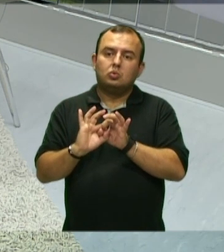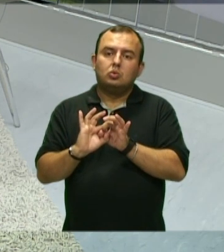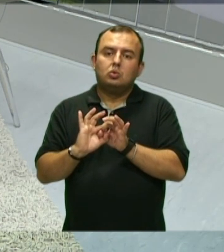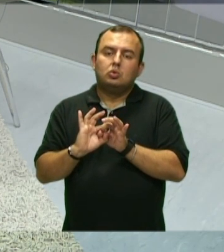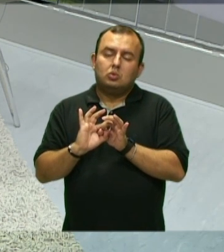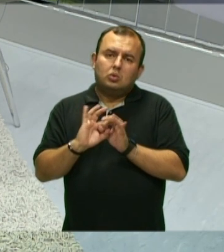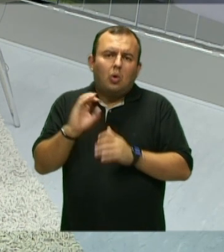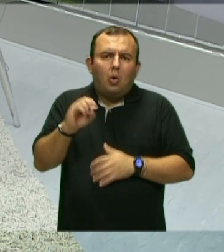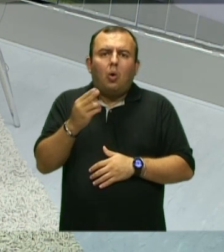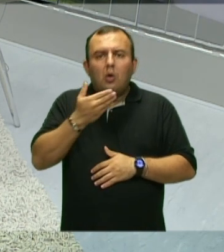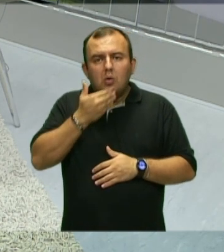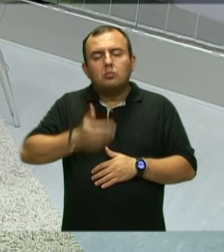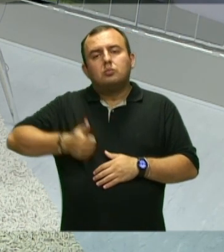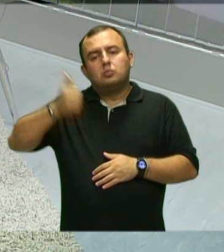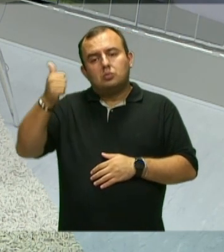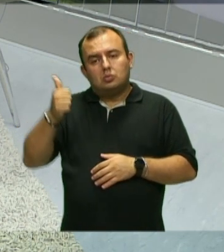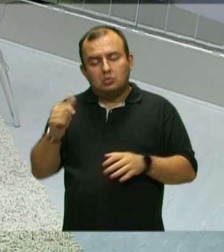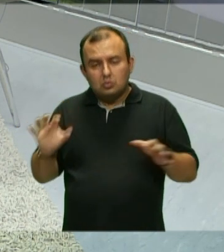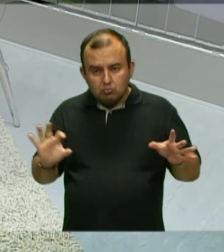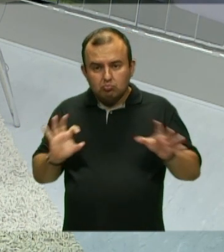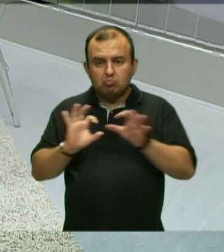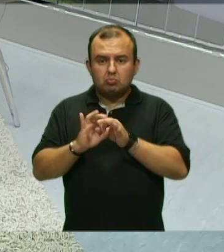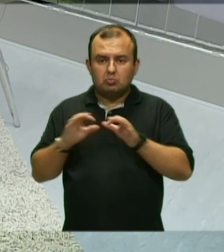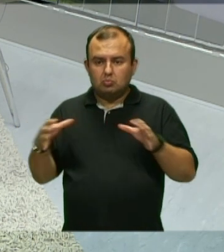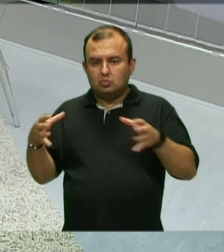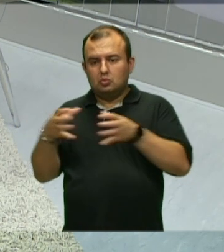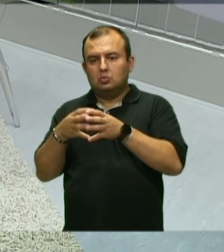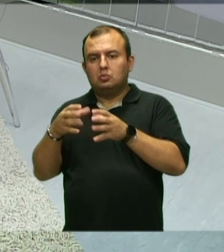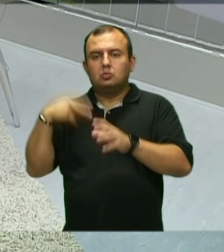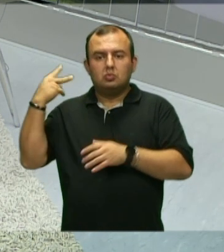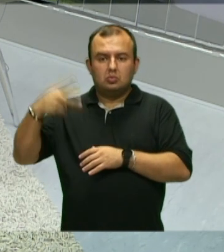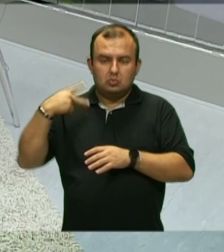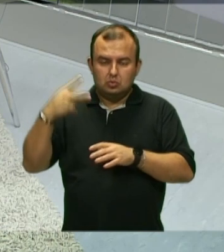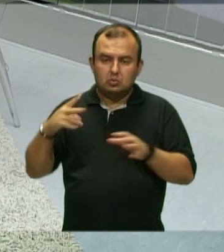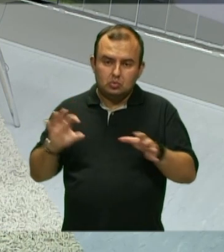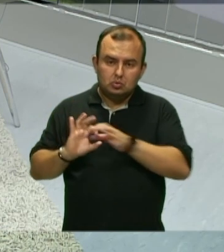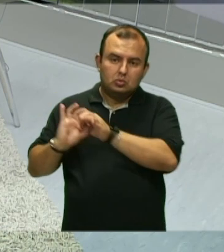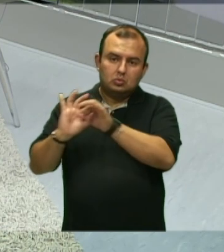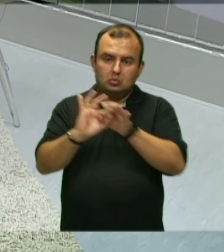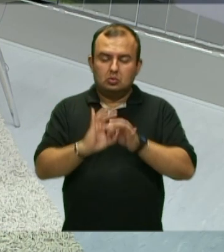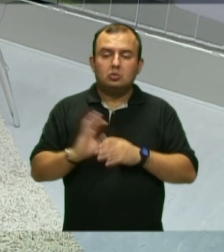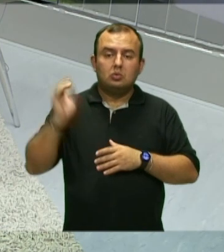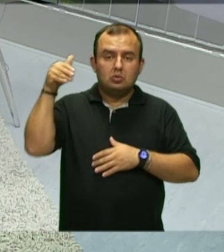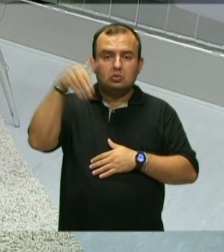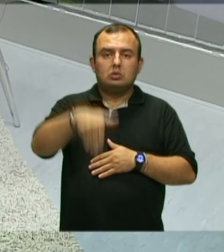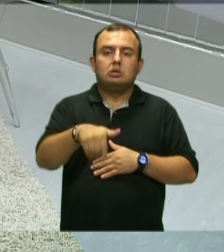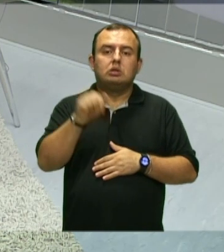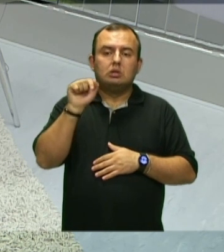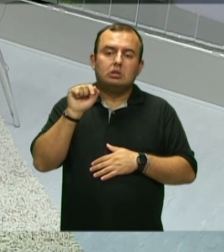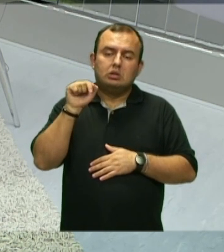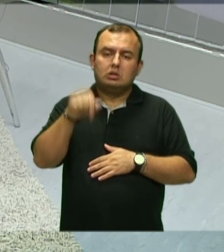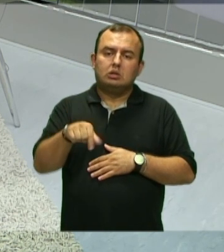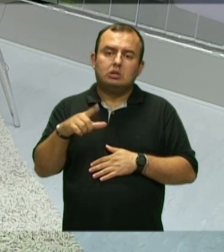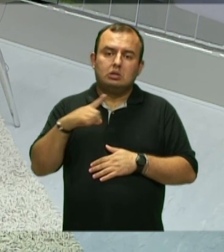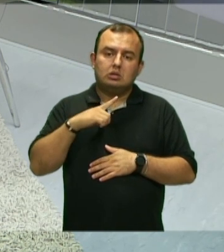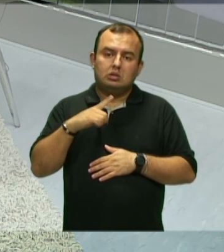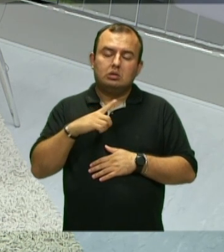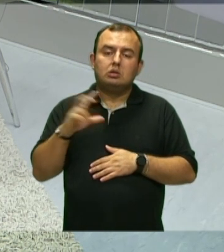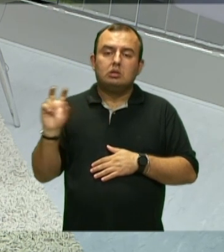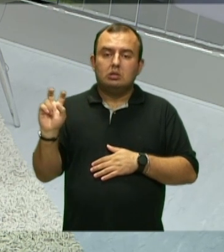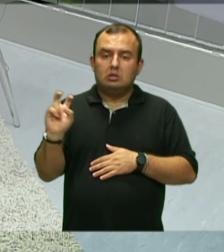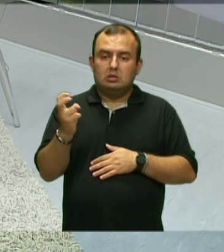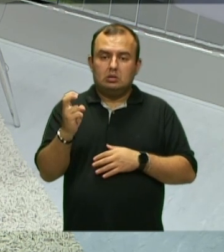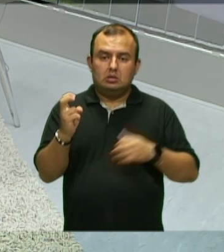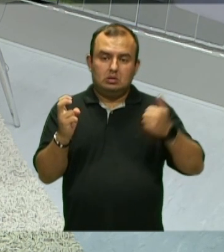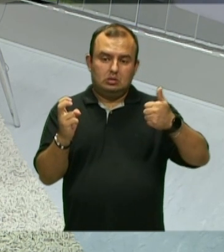ou melhor, a maior parte possível dos vereadores dentro da bancada governista. Quando eu cheguei aqui nessa casa, nós éramos em 5